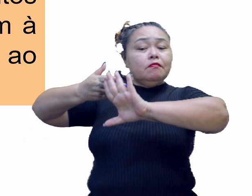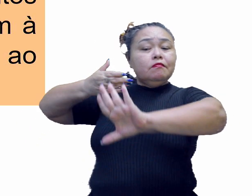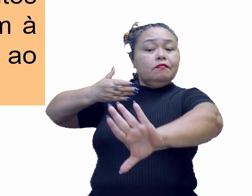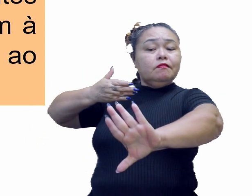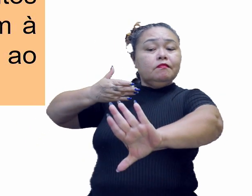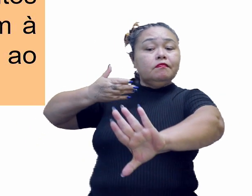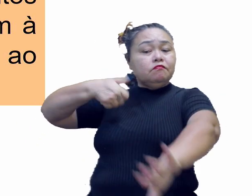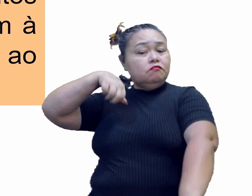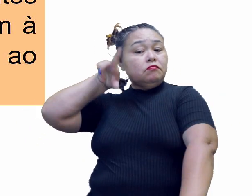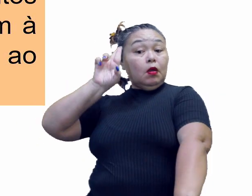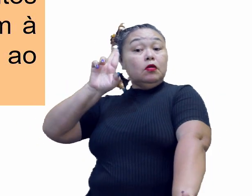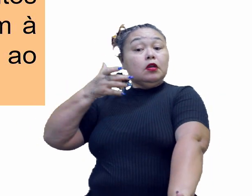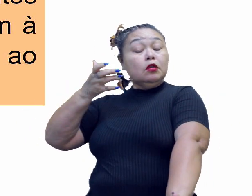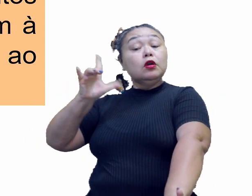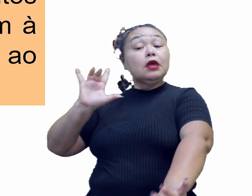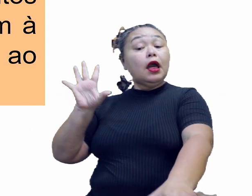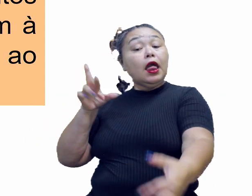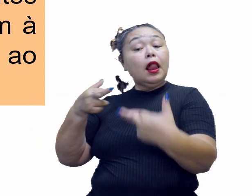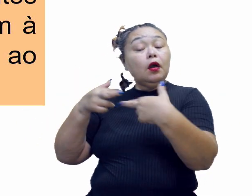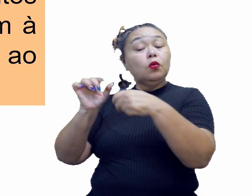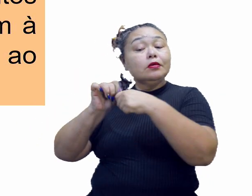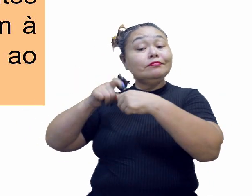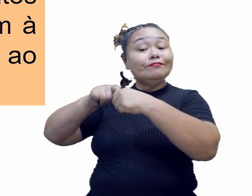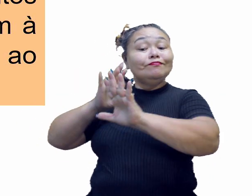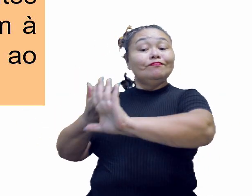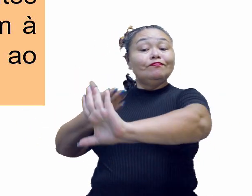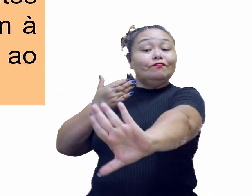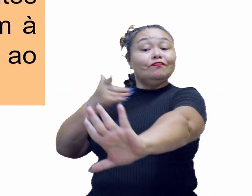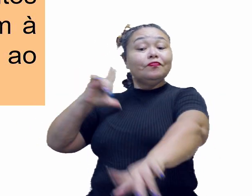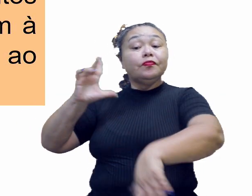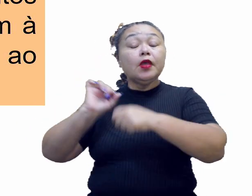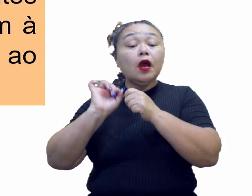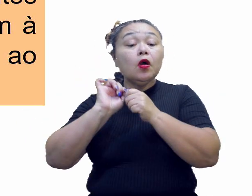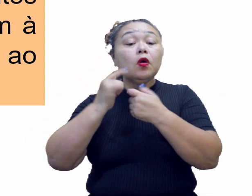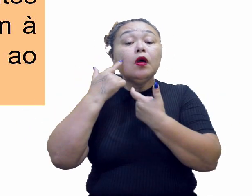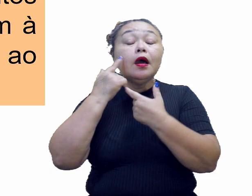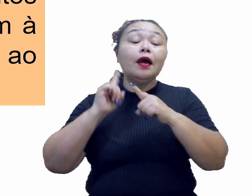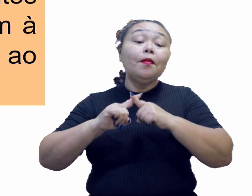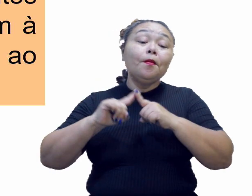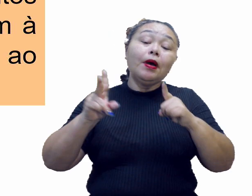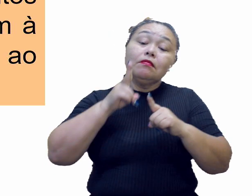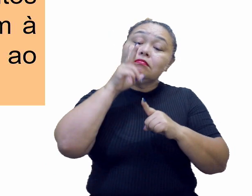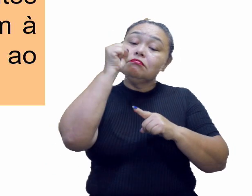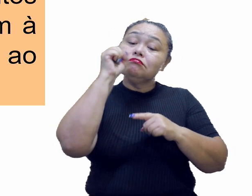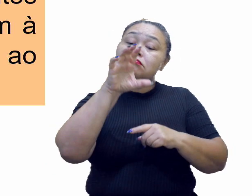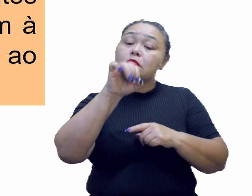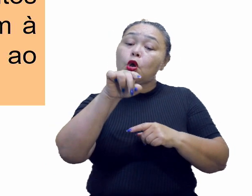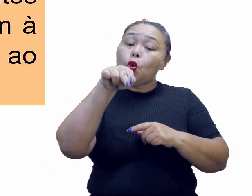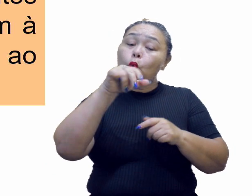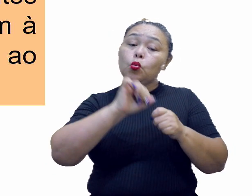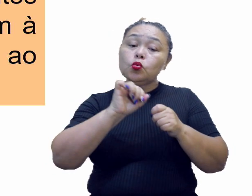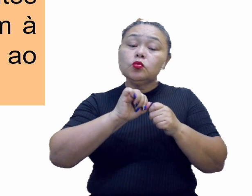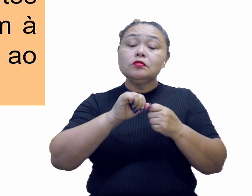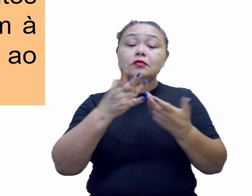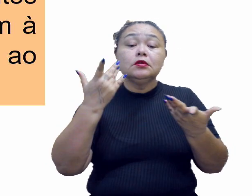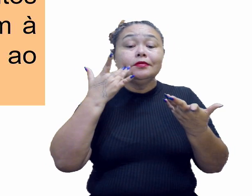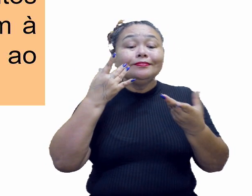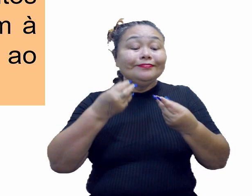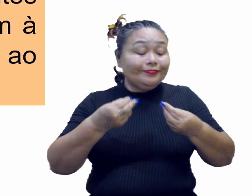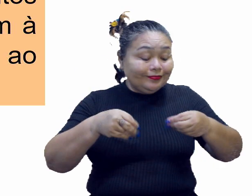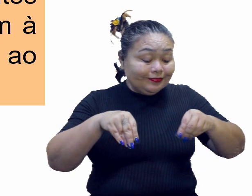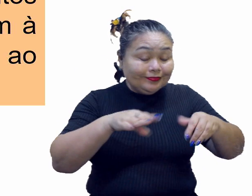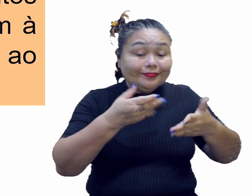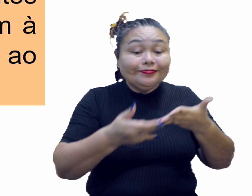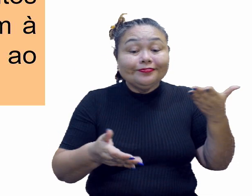está relacionada à independência. Porém, em muitos casos, as potências coloniais resistiam à perda de seus